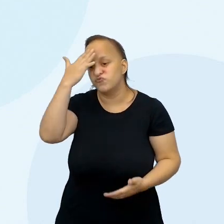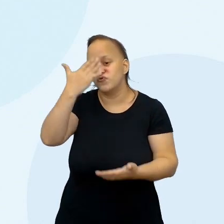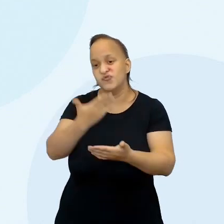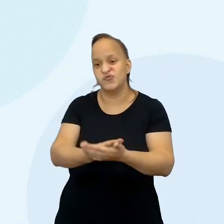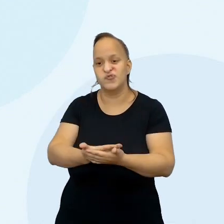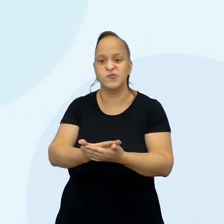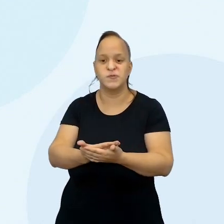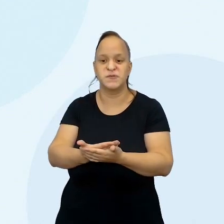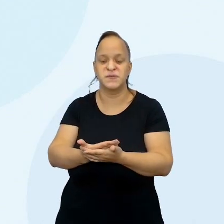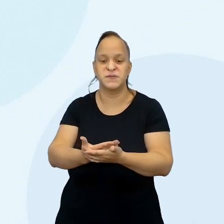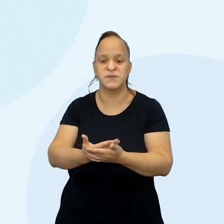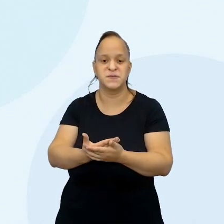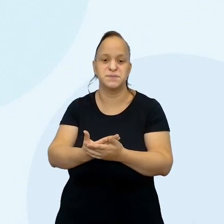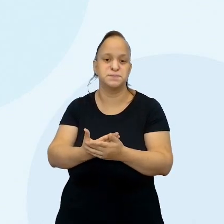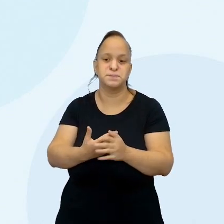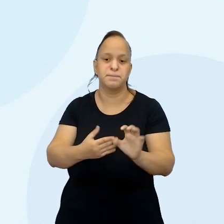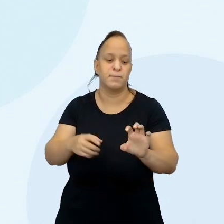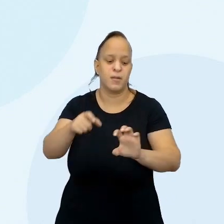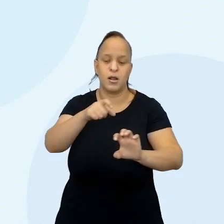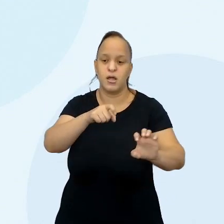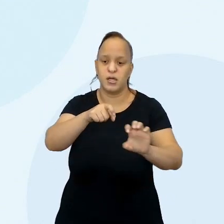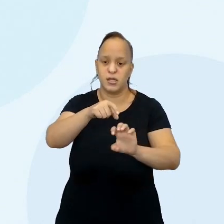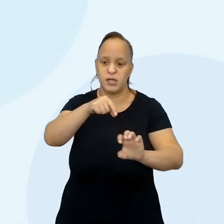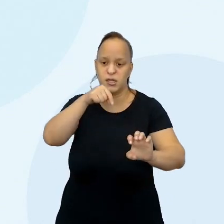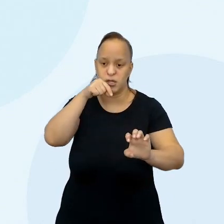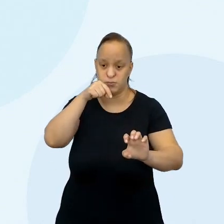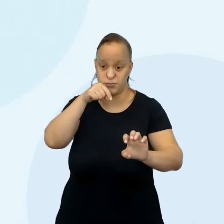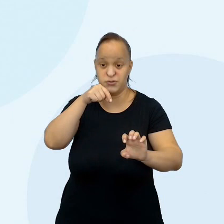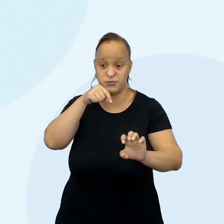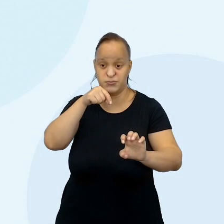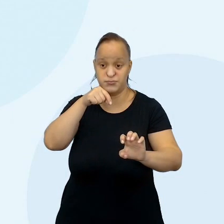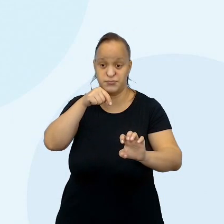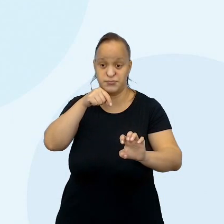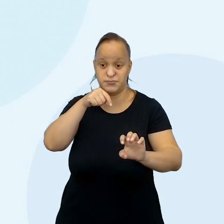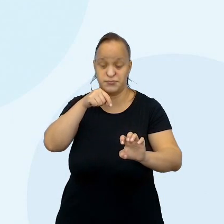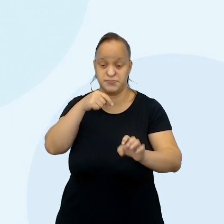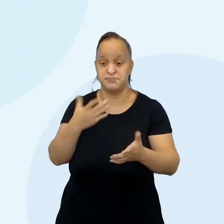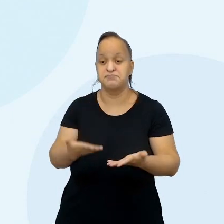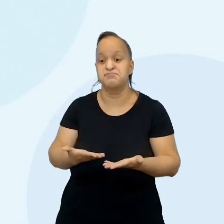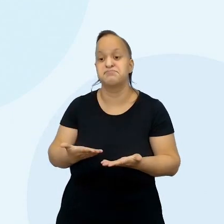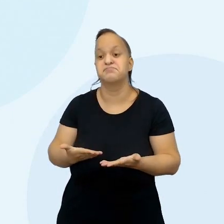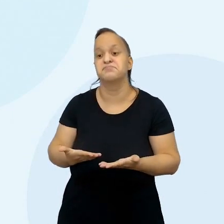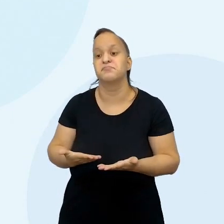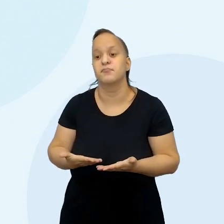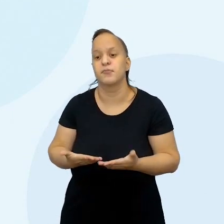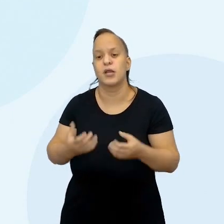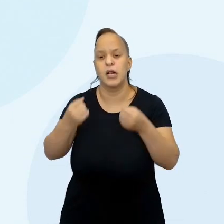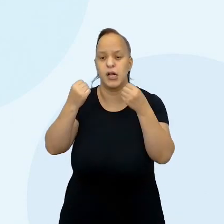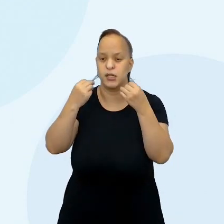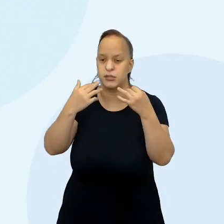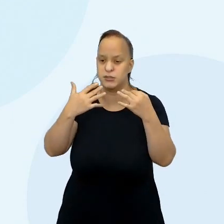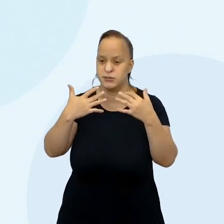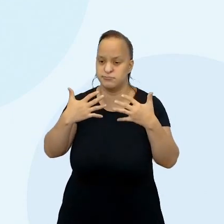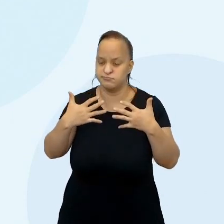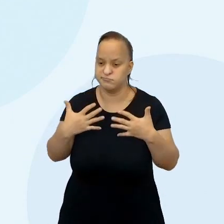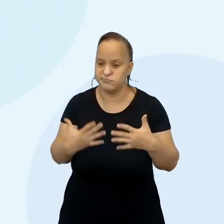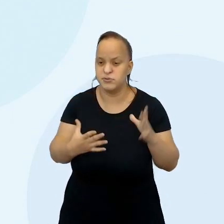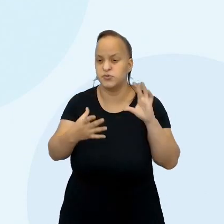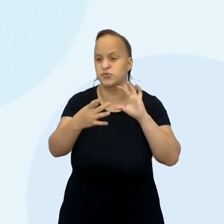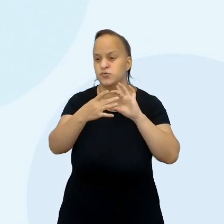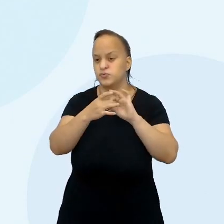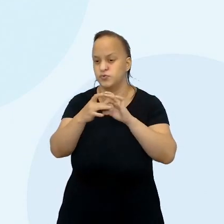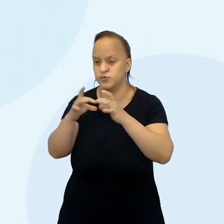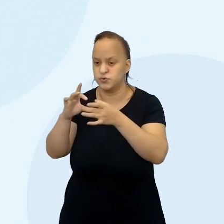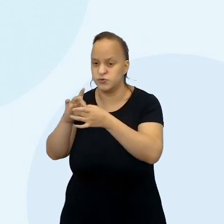ser empreendedorismo. Então, começa a falar desse componente, falar da